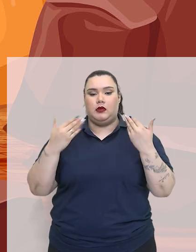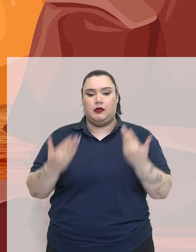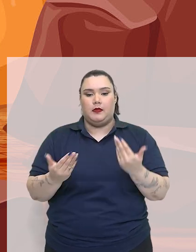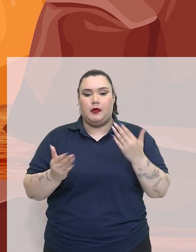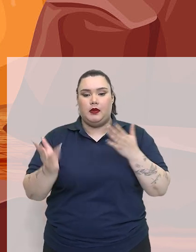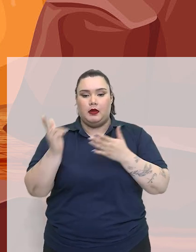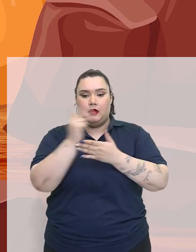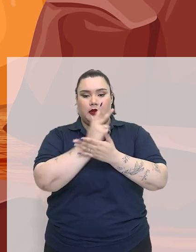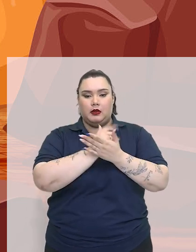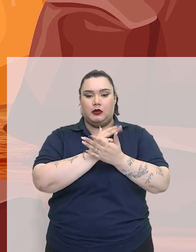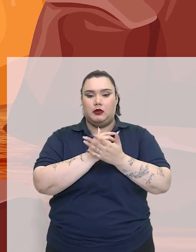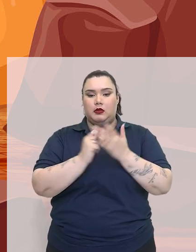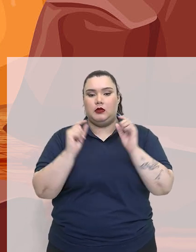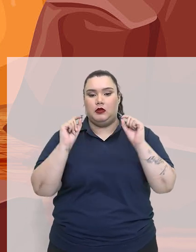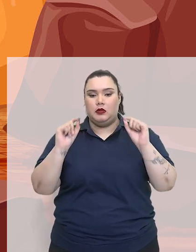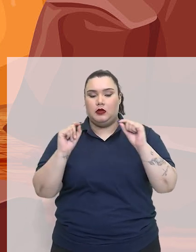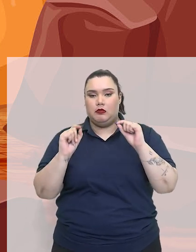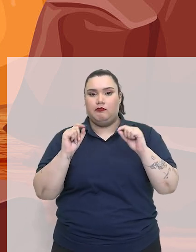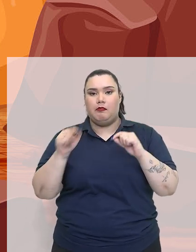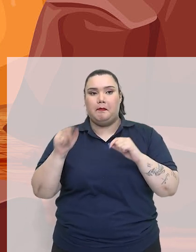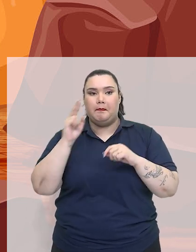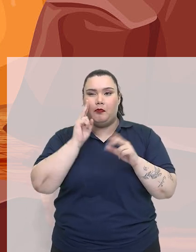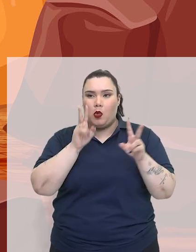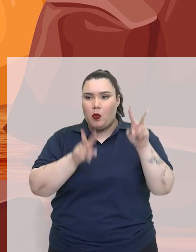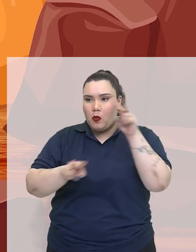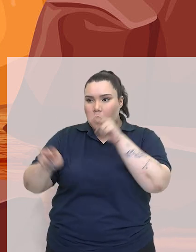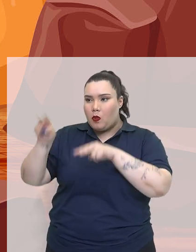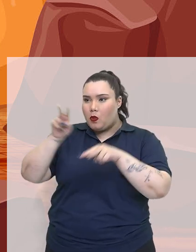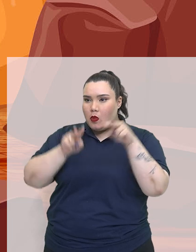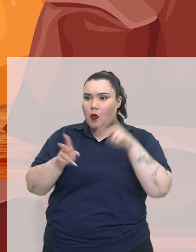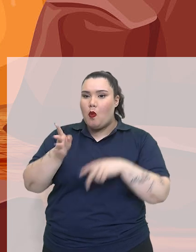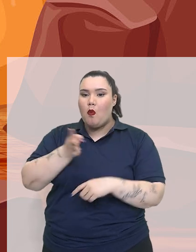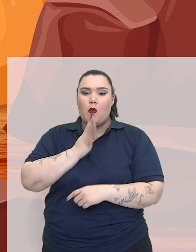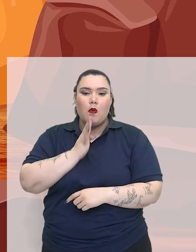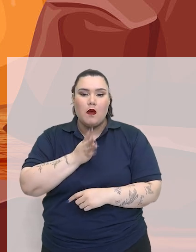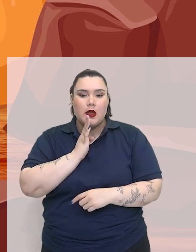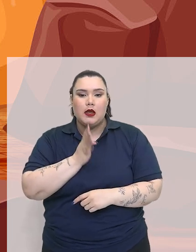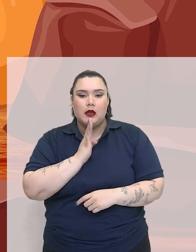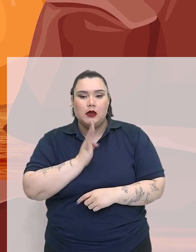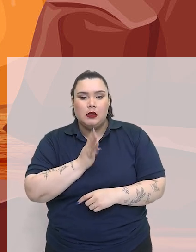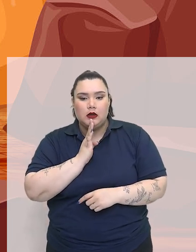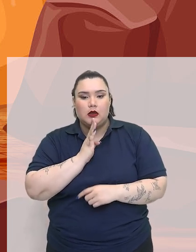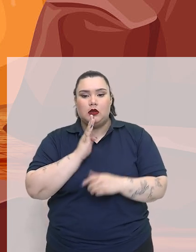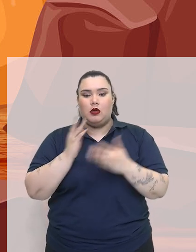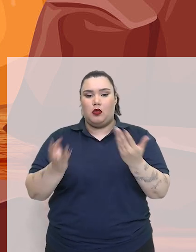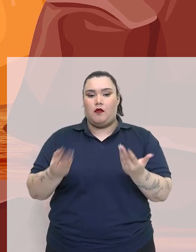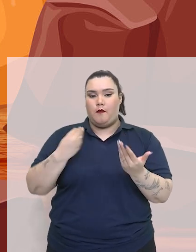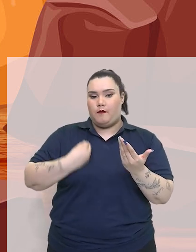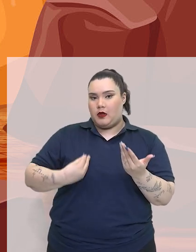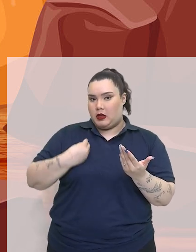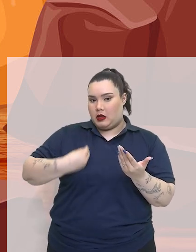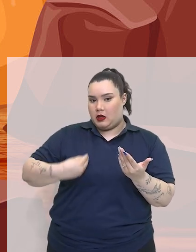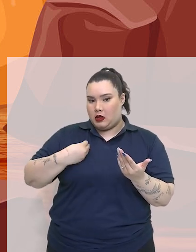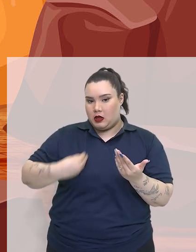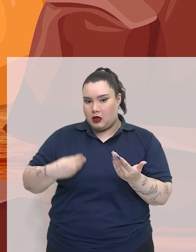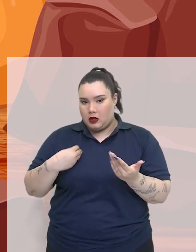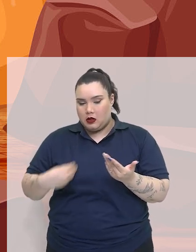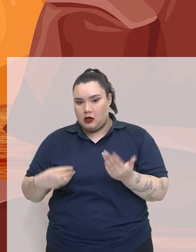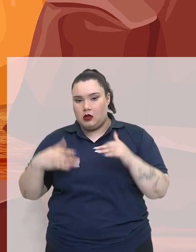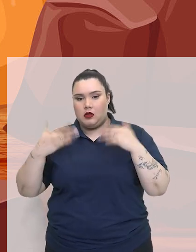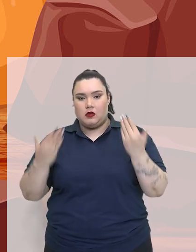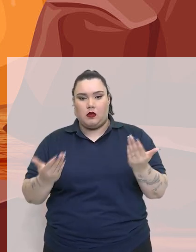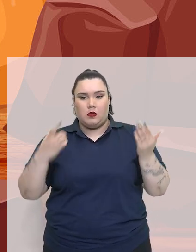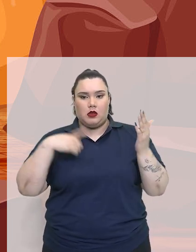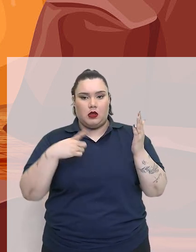eles desenhavam o quê? Aquilo que eles viam, aquilo que eles conheciam, aquilo que eles vivenciavam. Então,